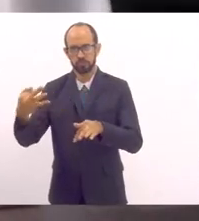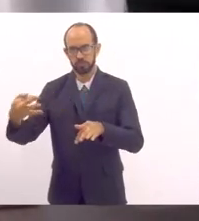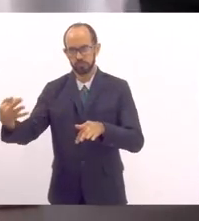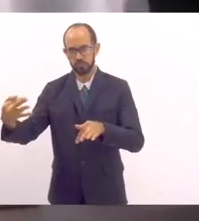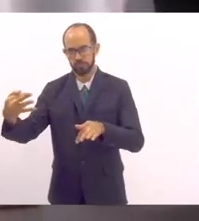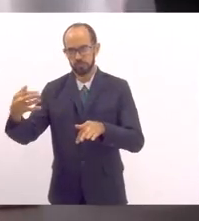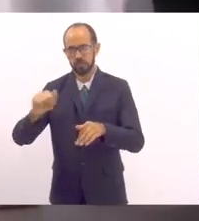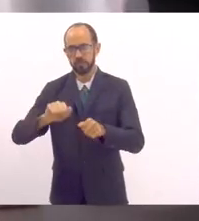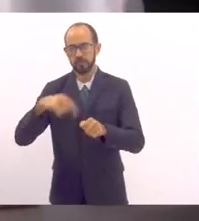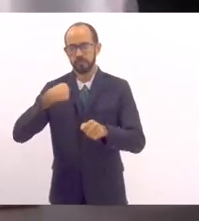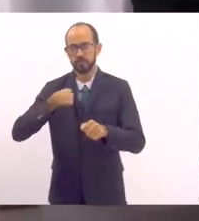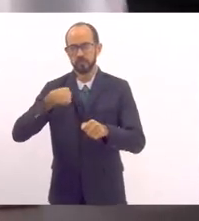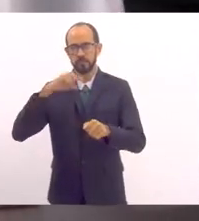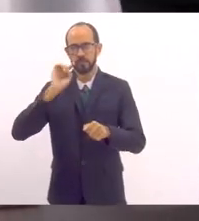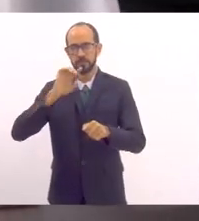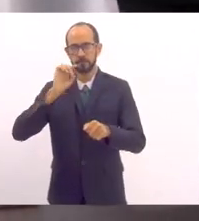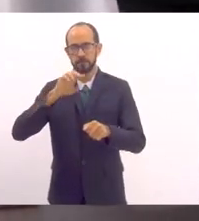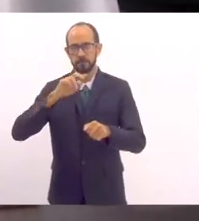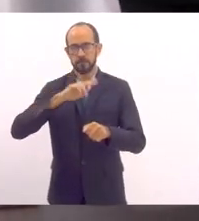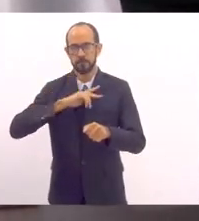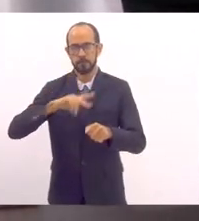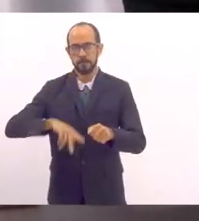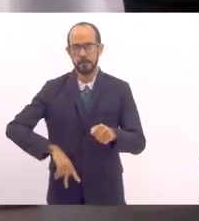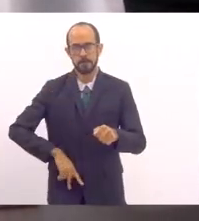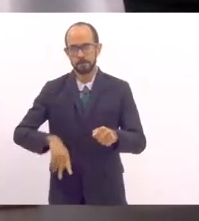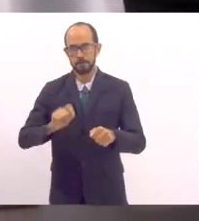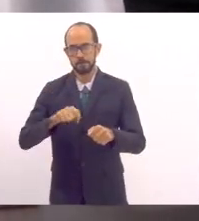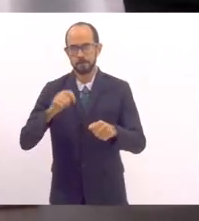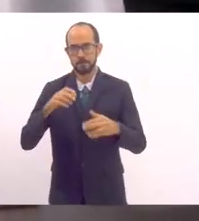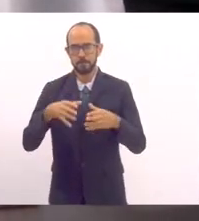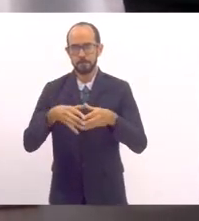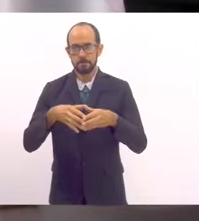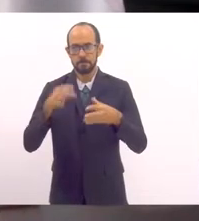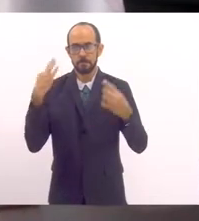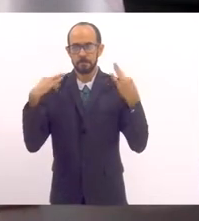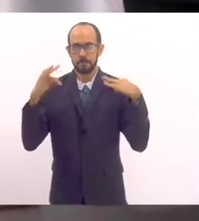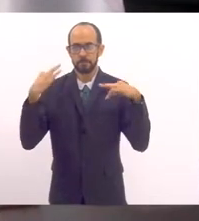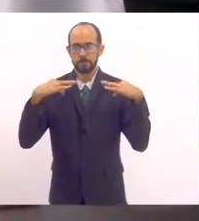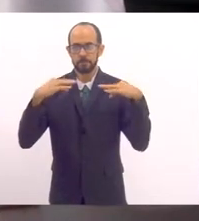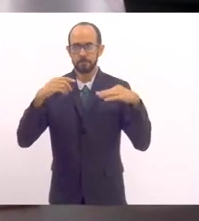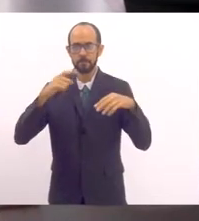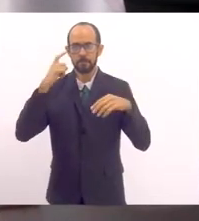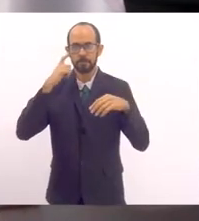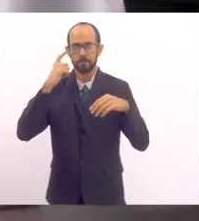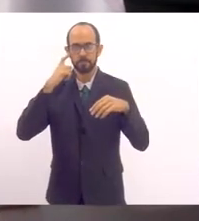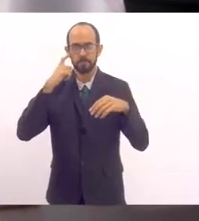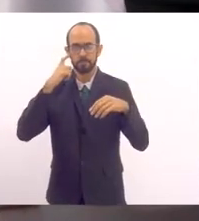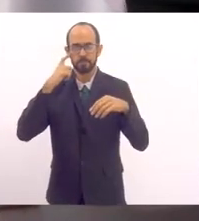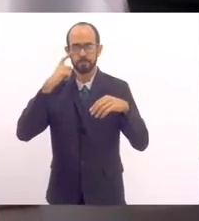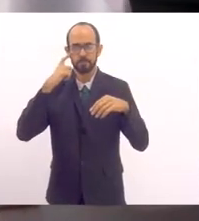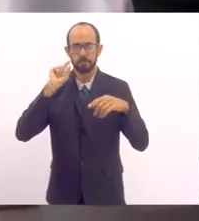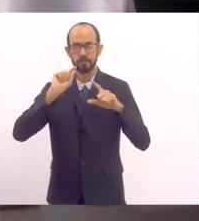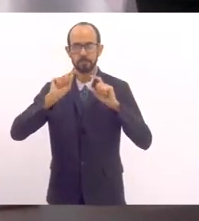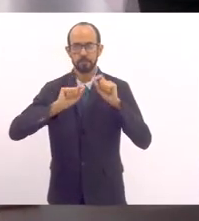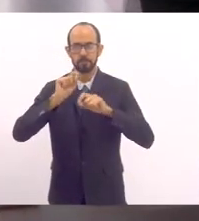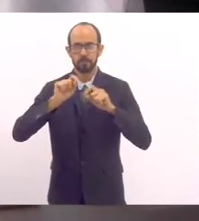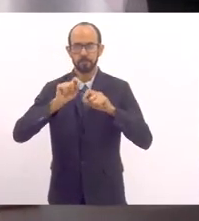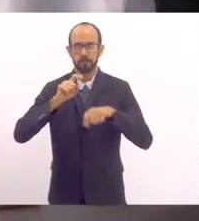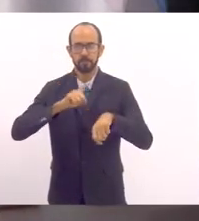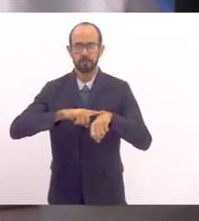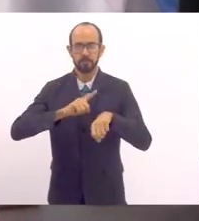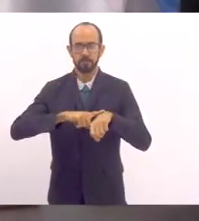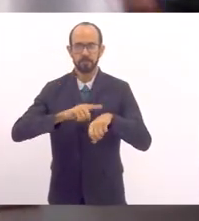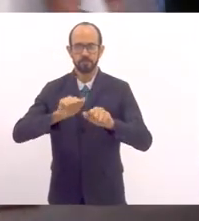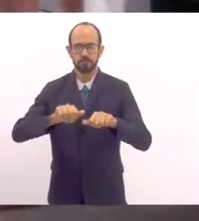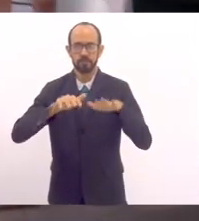eu, em especial, como presidente da Comissão de Turismo, eu achei de muito desagrado, no momento de ter uma